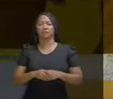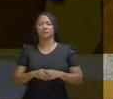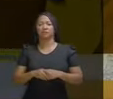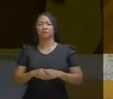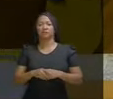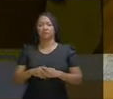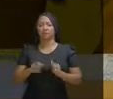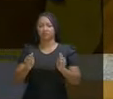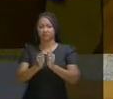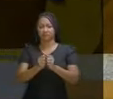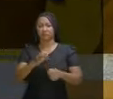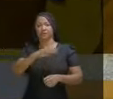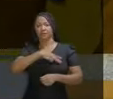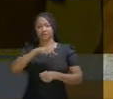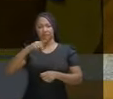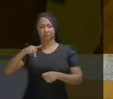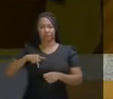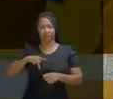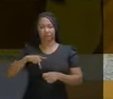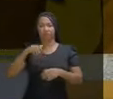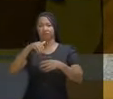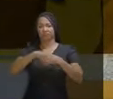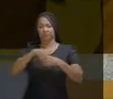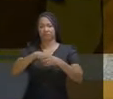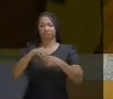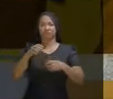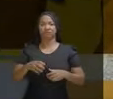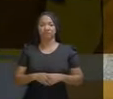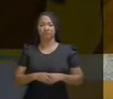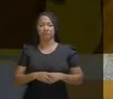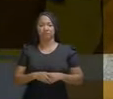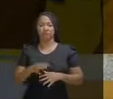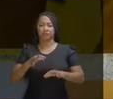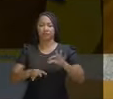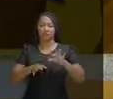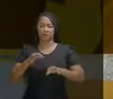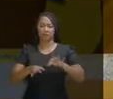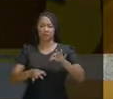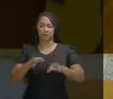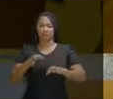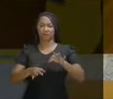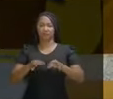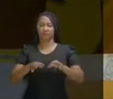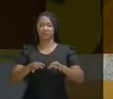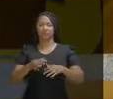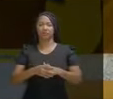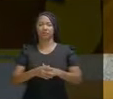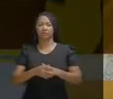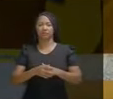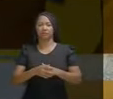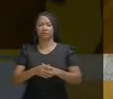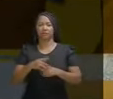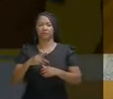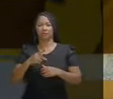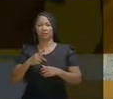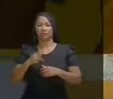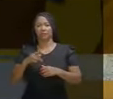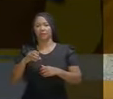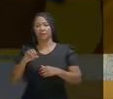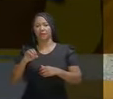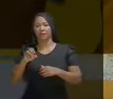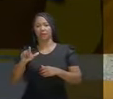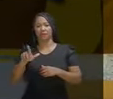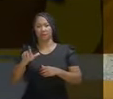embargado Ministério Público Eleitoral. Os vogais são os juízes Paola